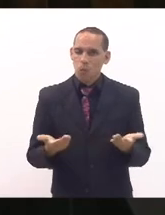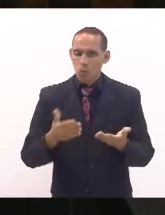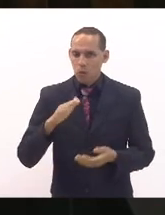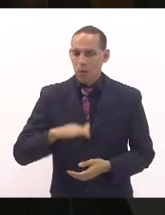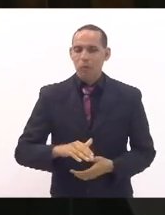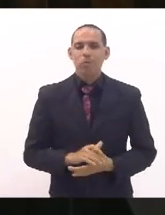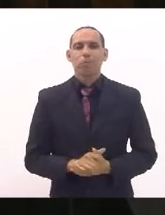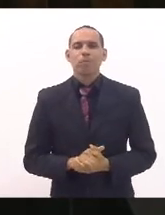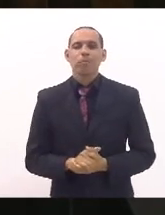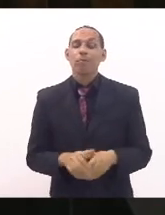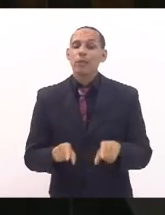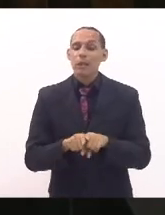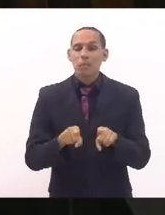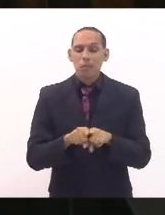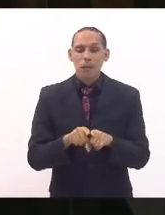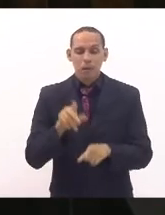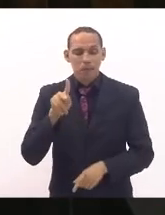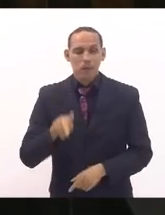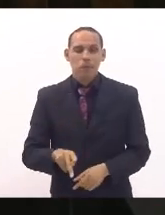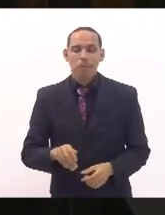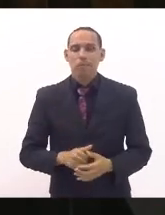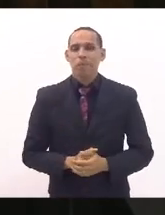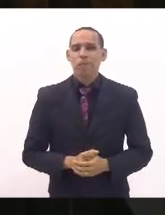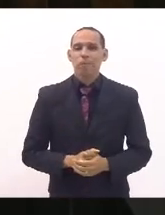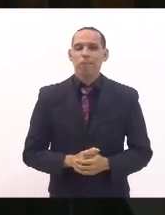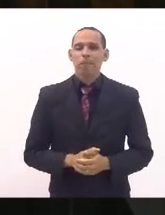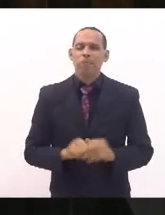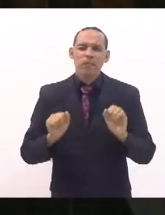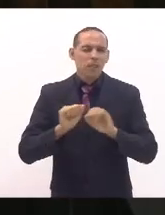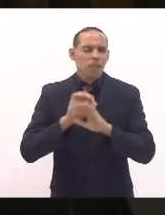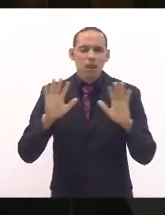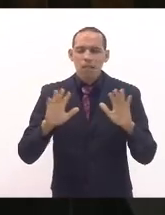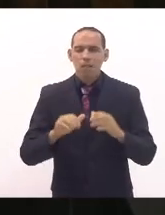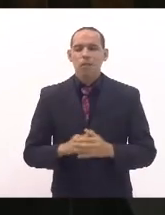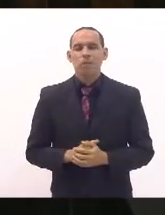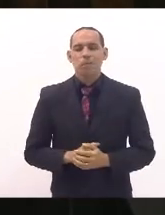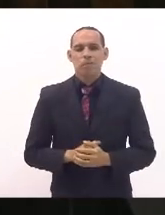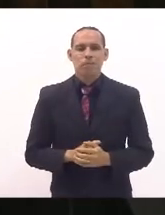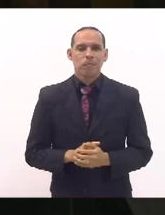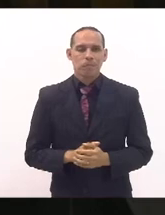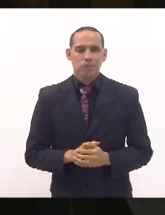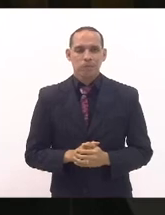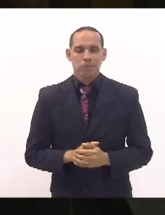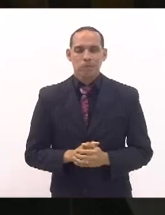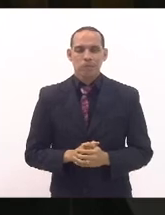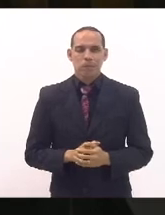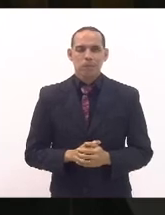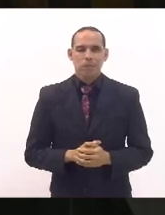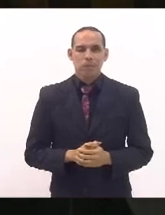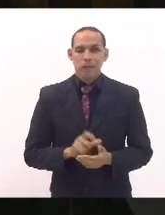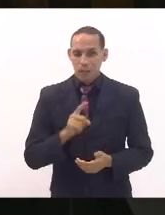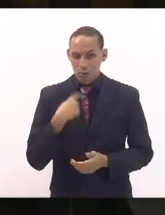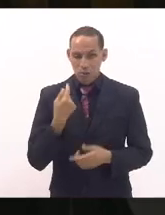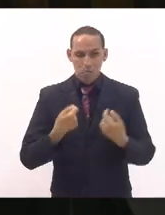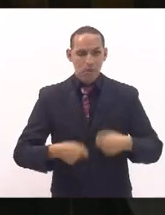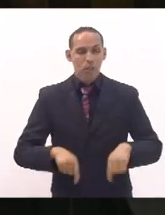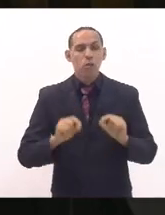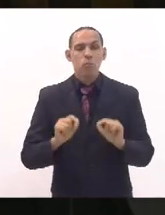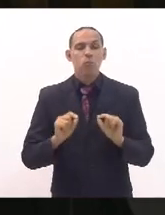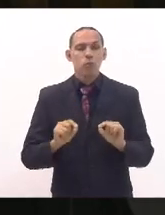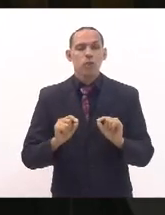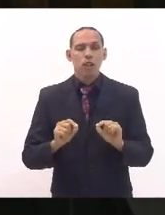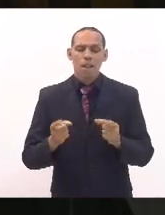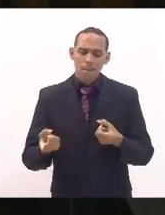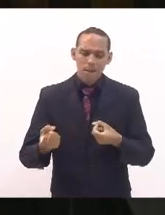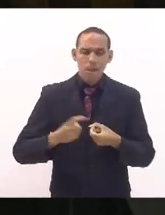hoje. Quero também, senhora presidente, deixar claro que a gente precisa